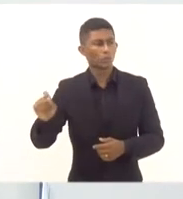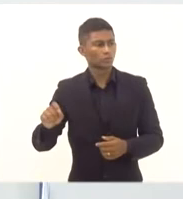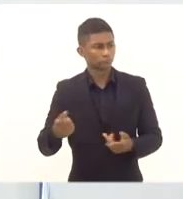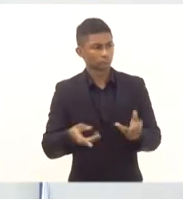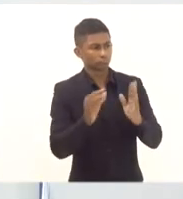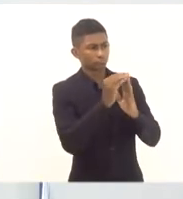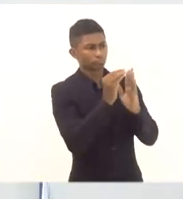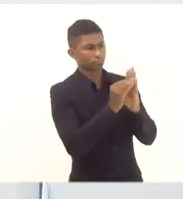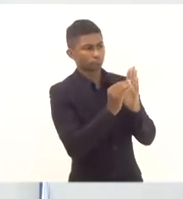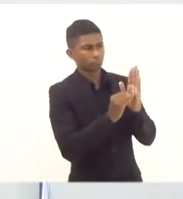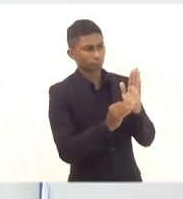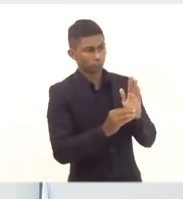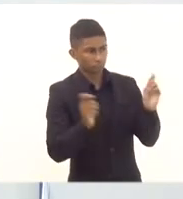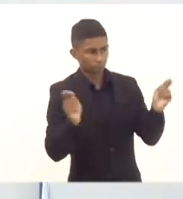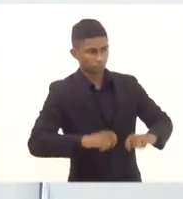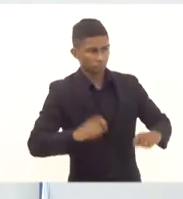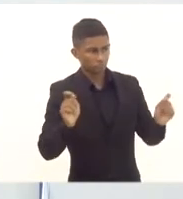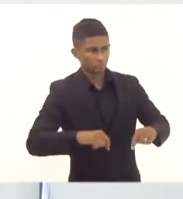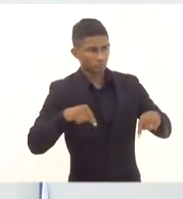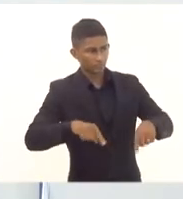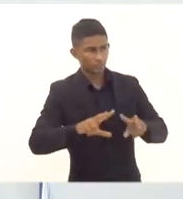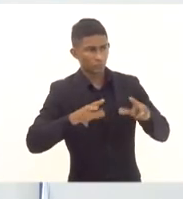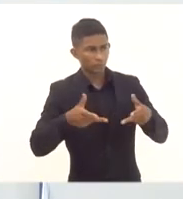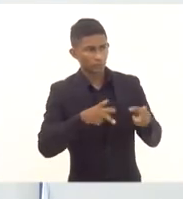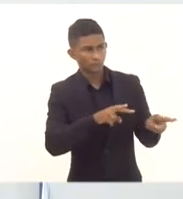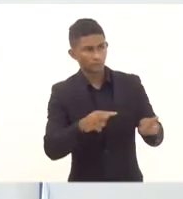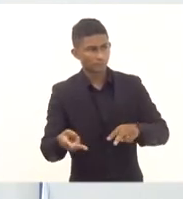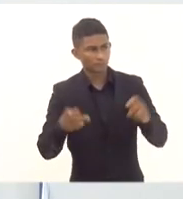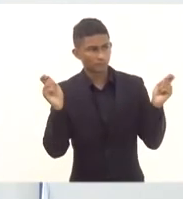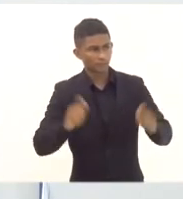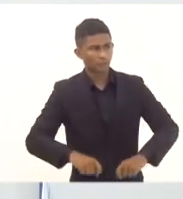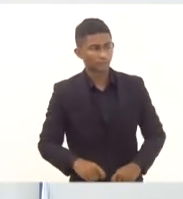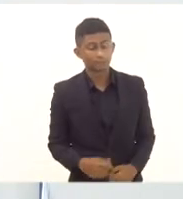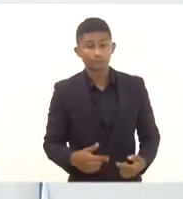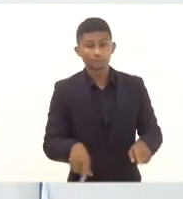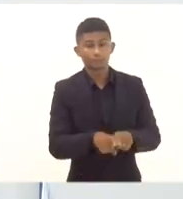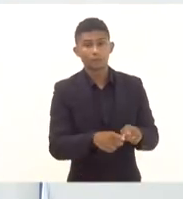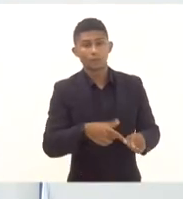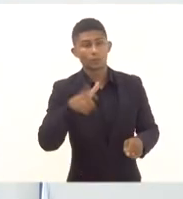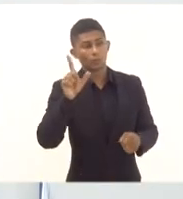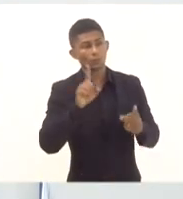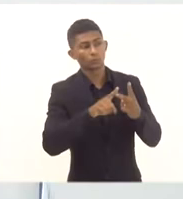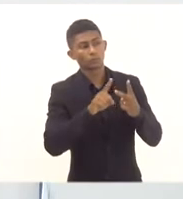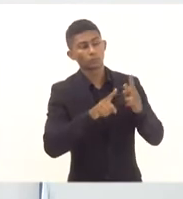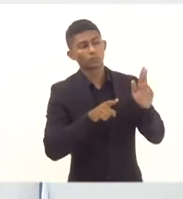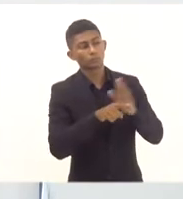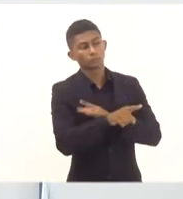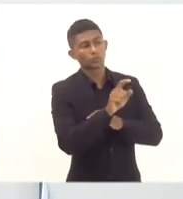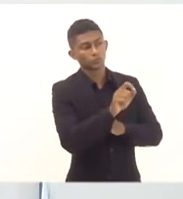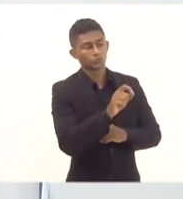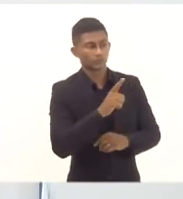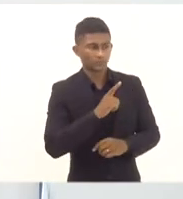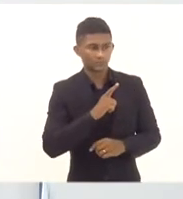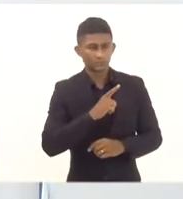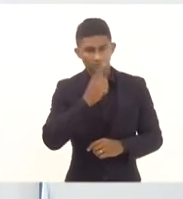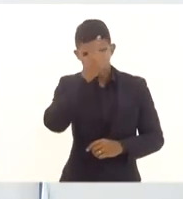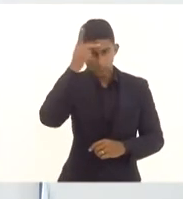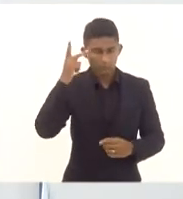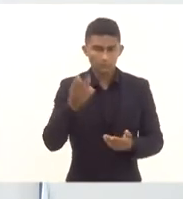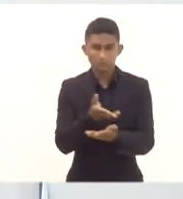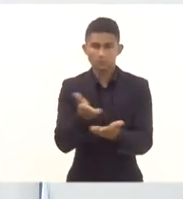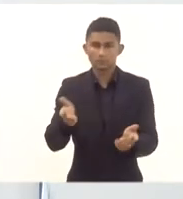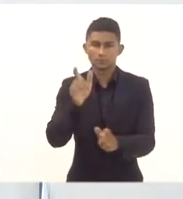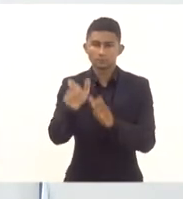as a a esta comissão uma outra coisa né e esses pequenos empreendedores